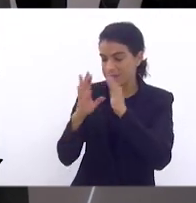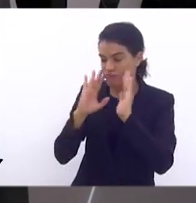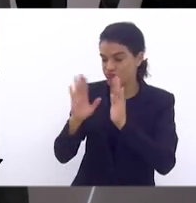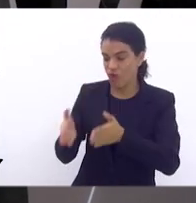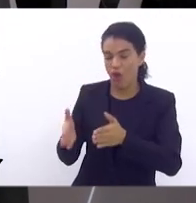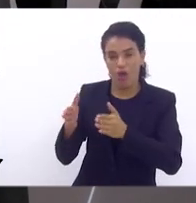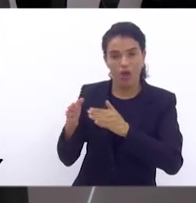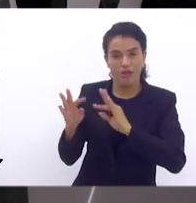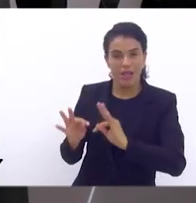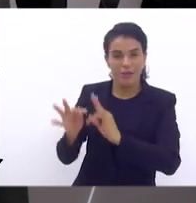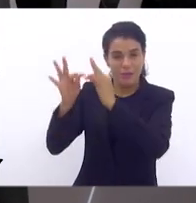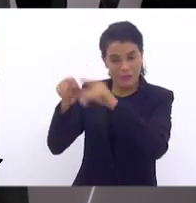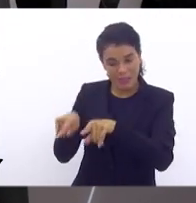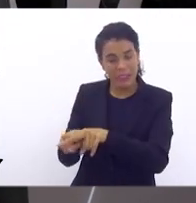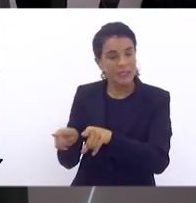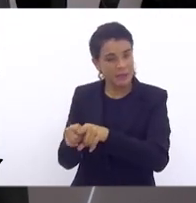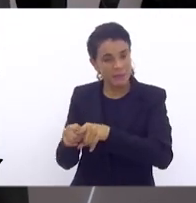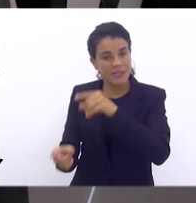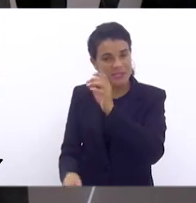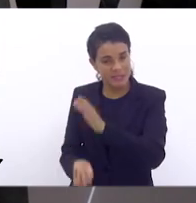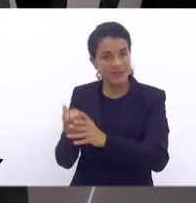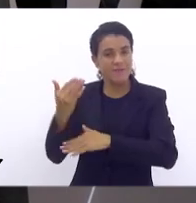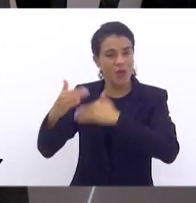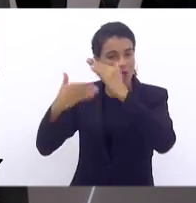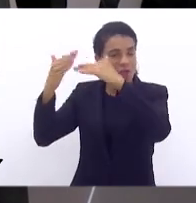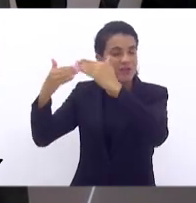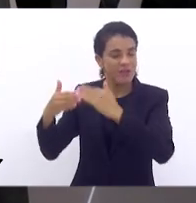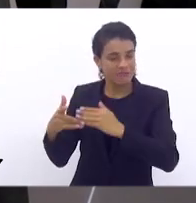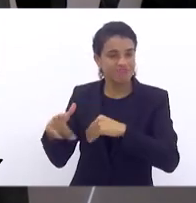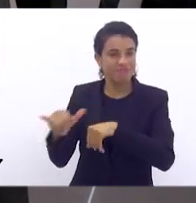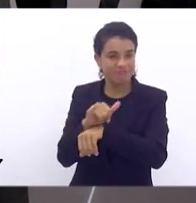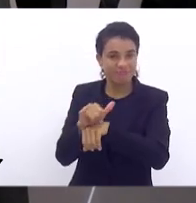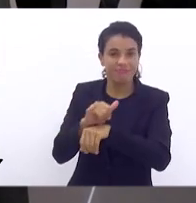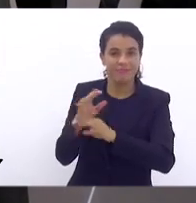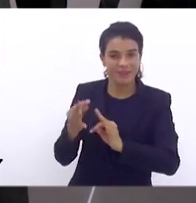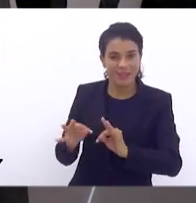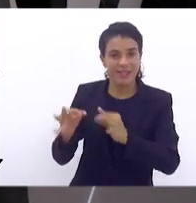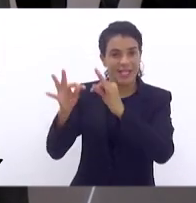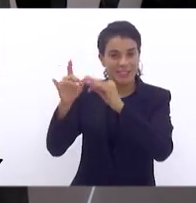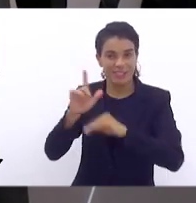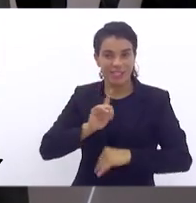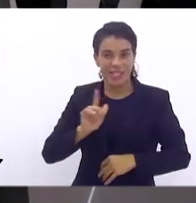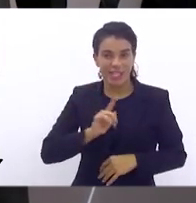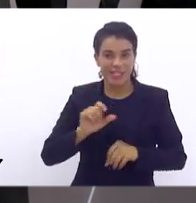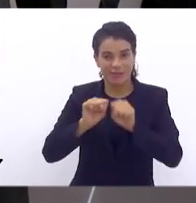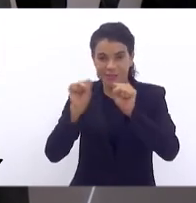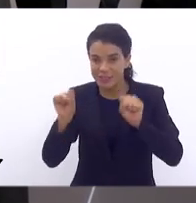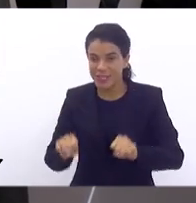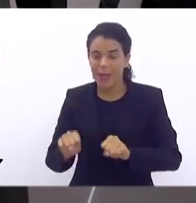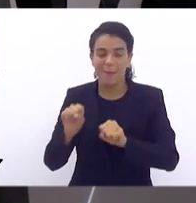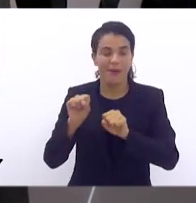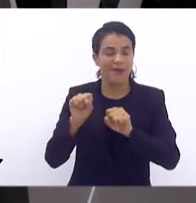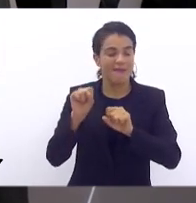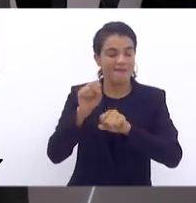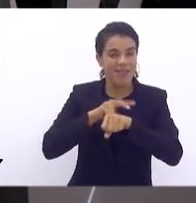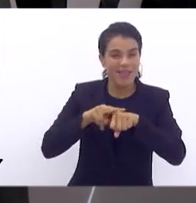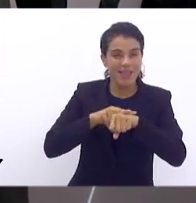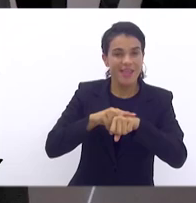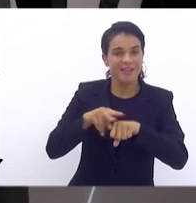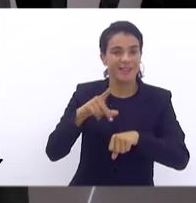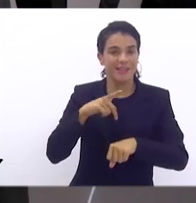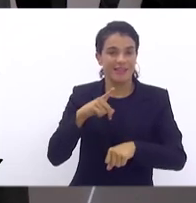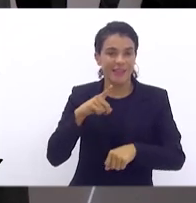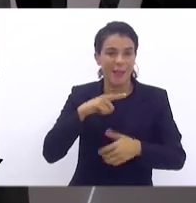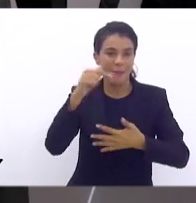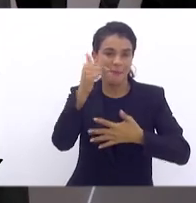ela desenvolve ferramentas tecnológicas a gente tem aplicativo para atendimento a gente tem o sistema verde e tudo isso a gente tem